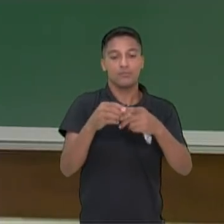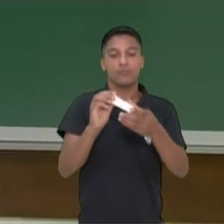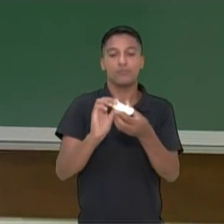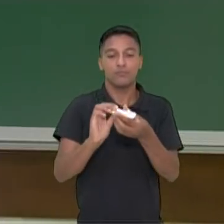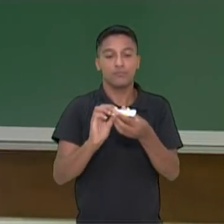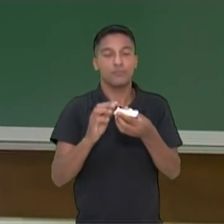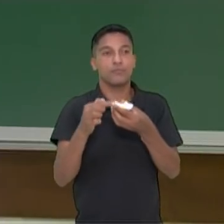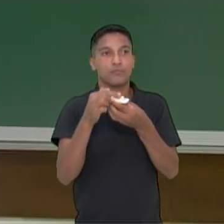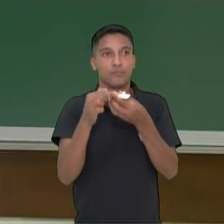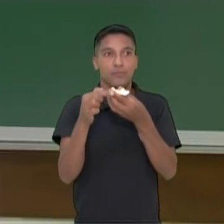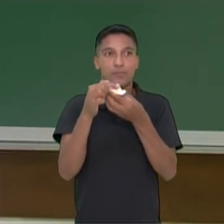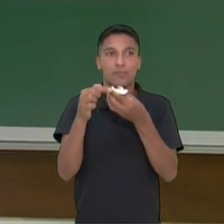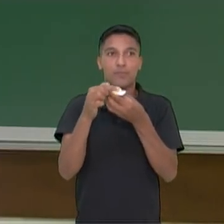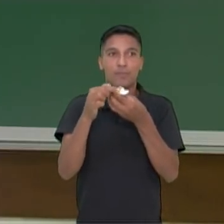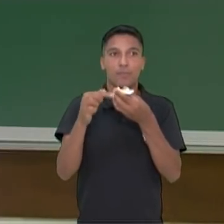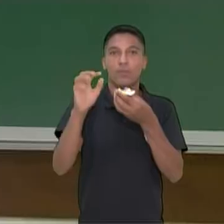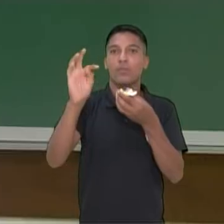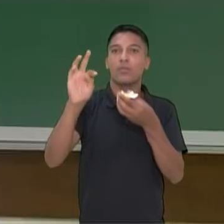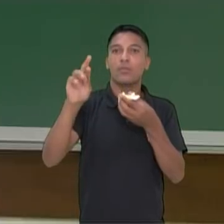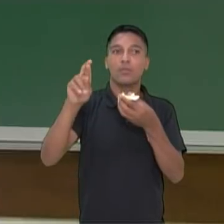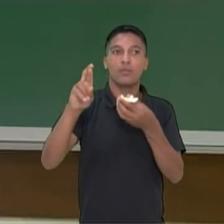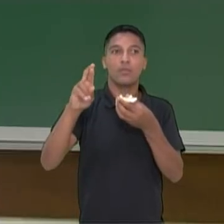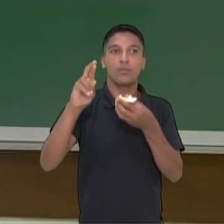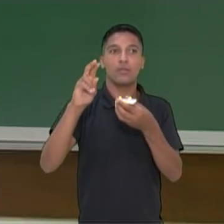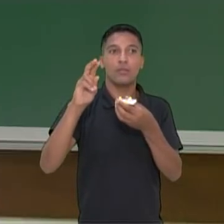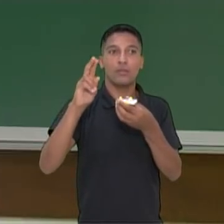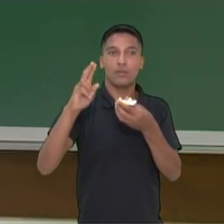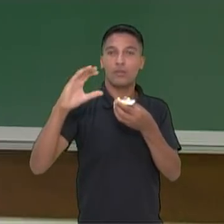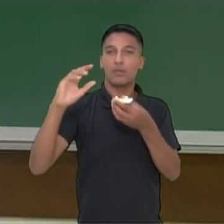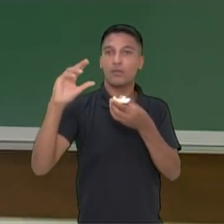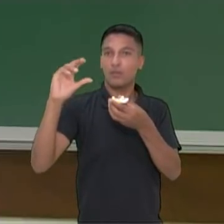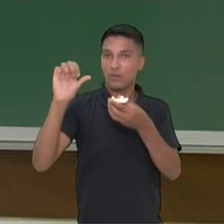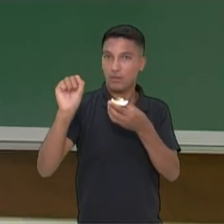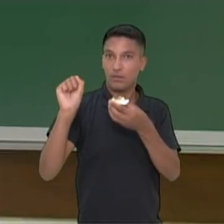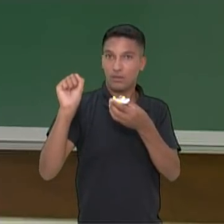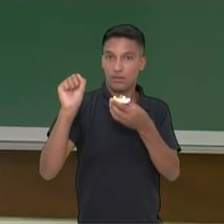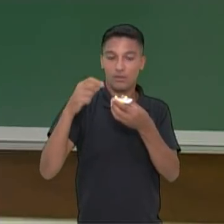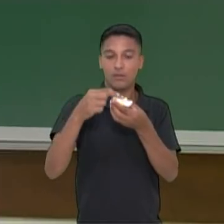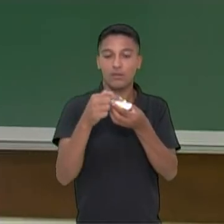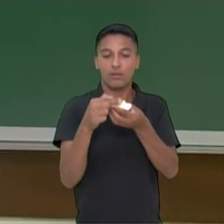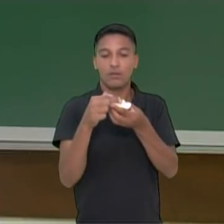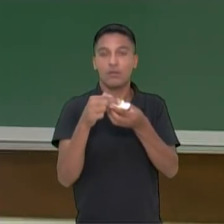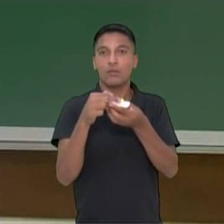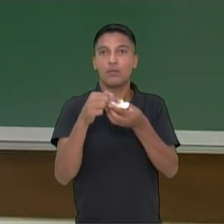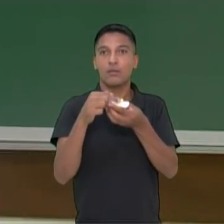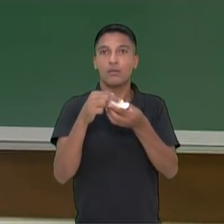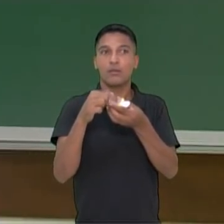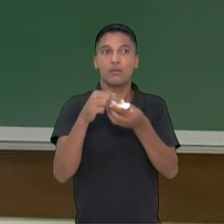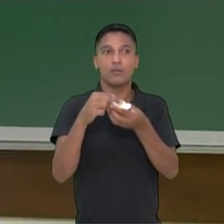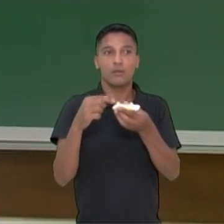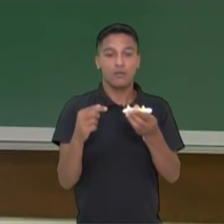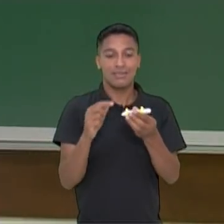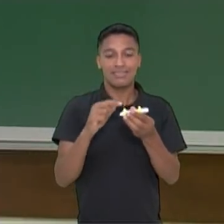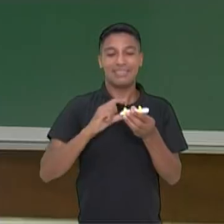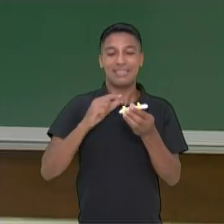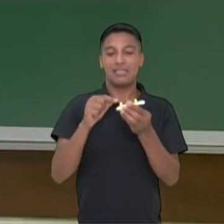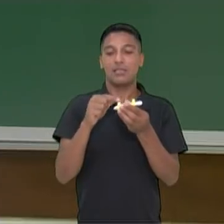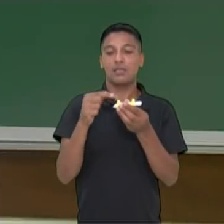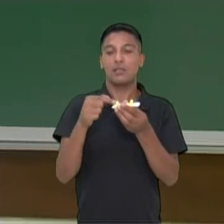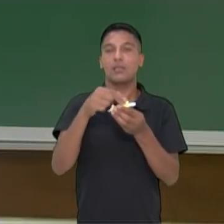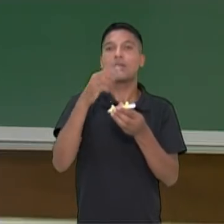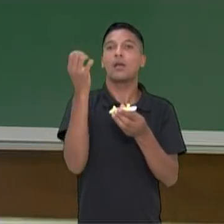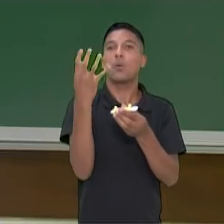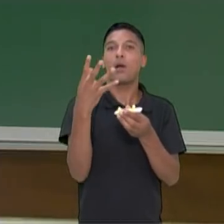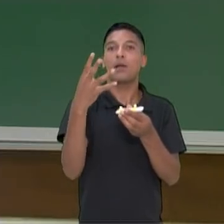certo? E daí nós temos 4 rodas. E em cada roda nós temos um par de rolamentos. Então você